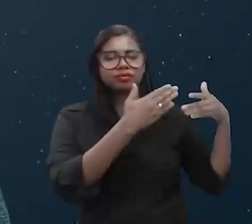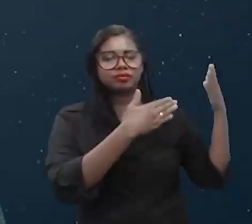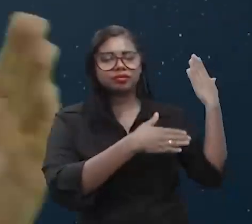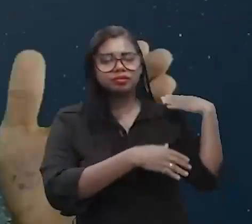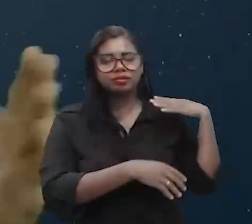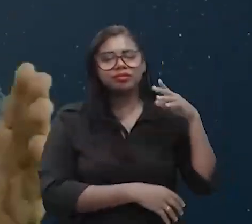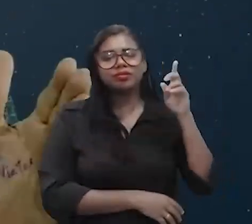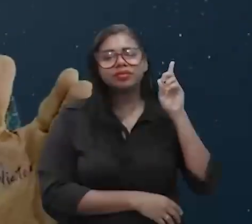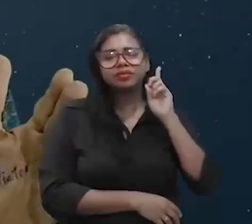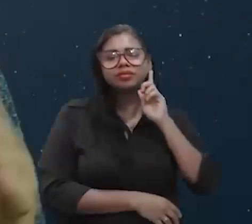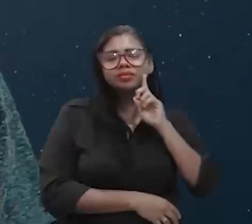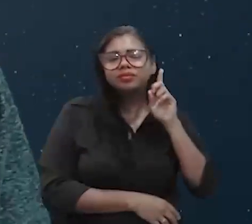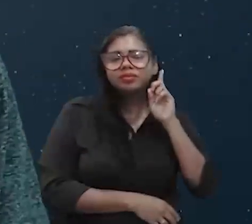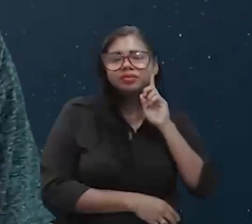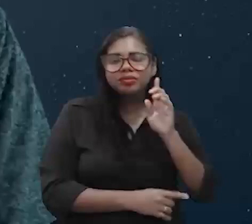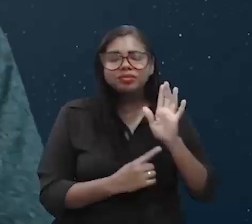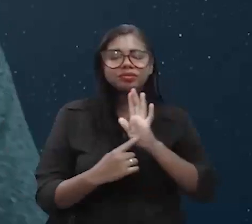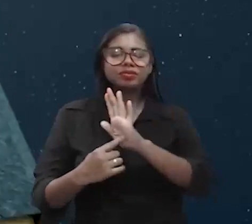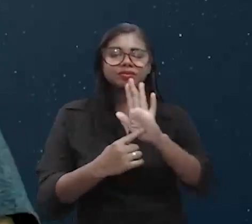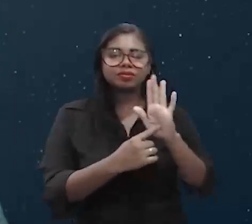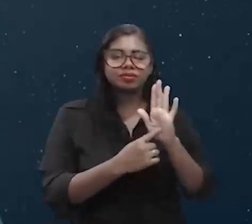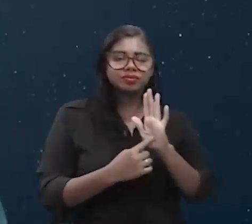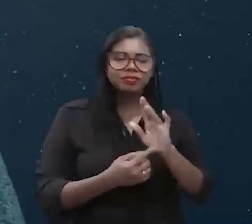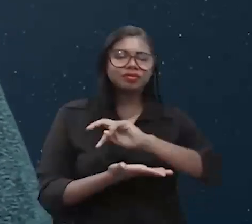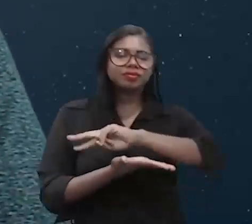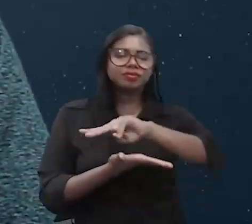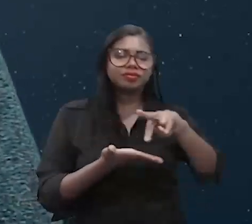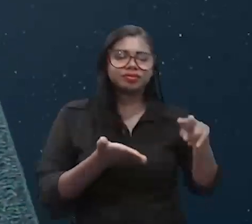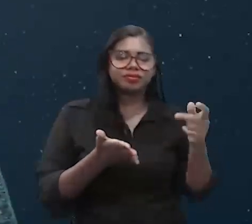Azevedo e tal, aquele período ali de 1880. Ele vai chegar em